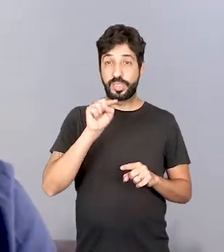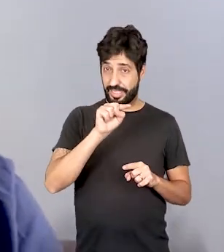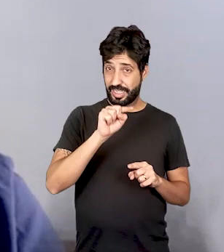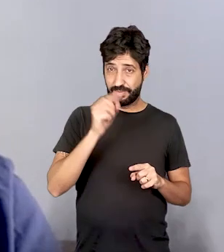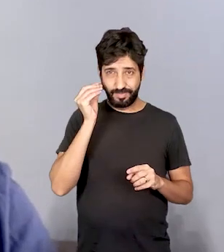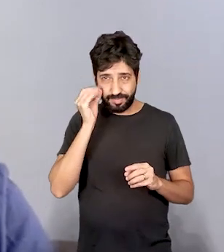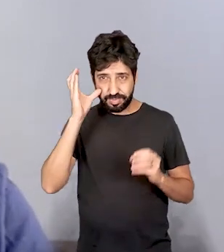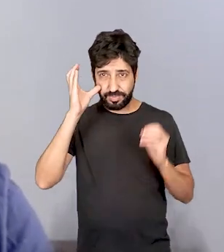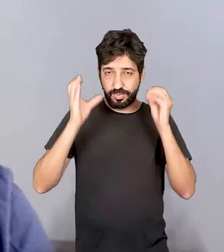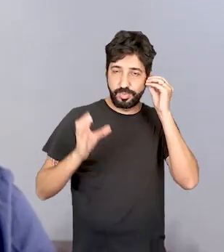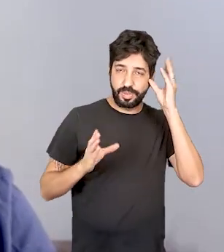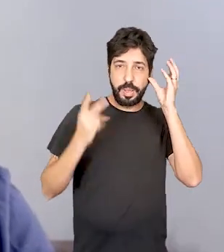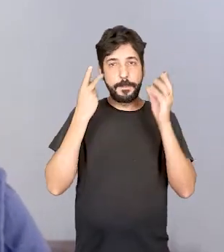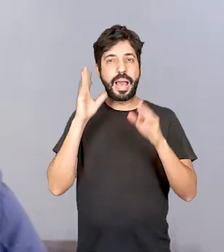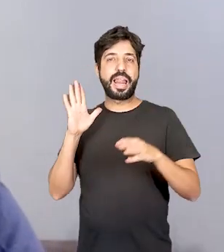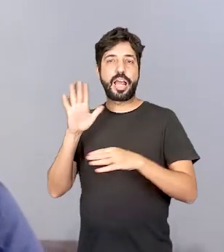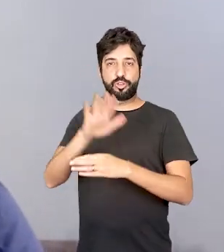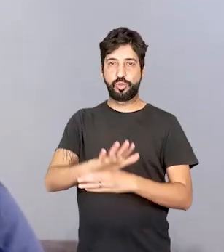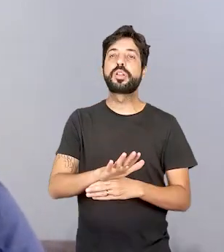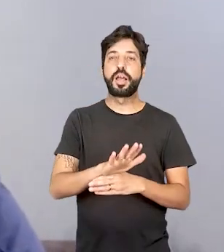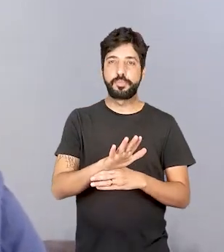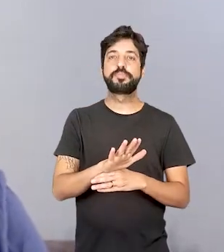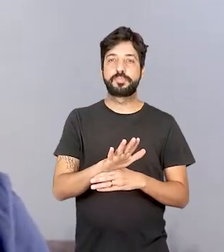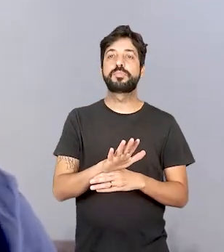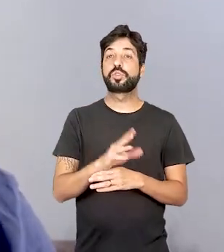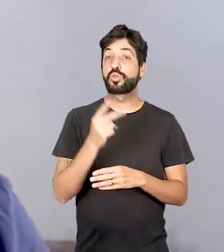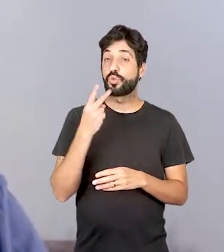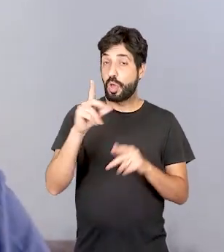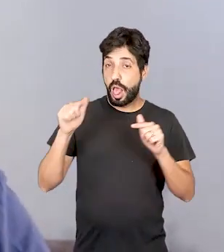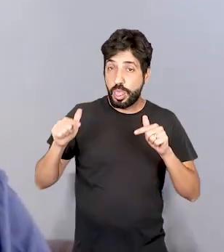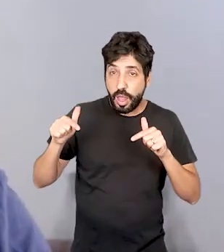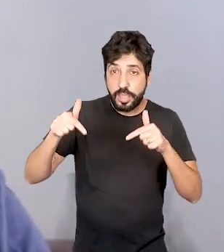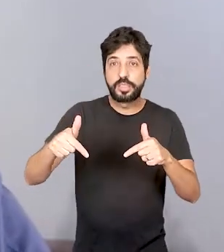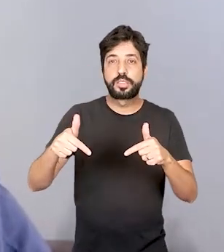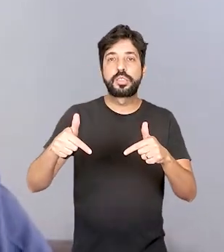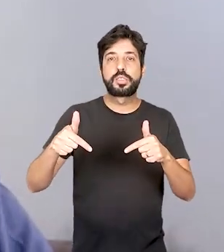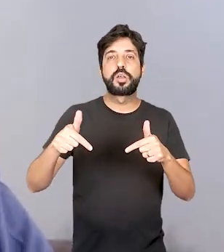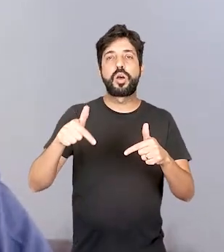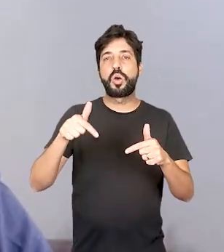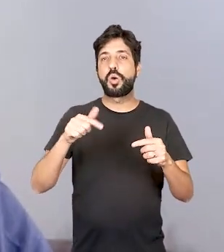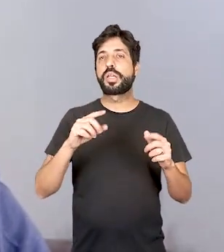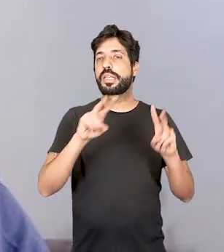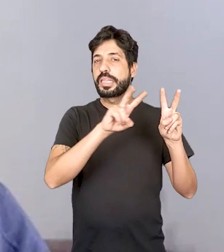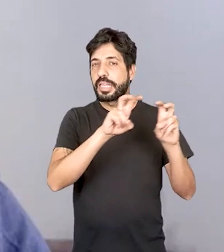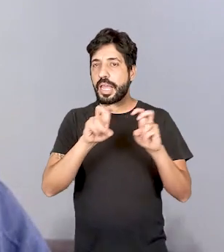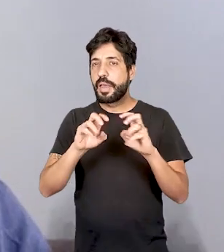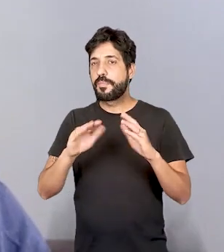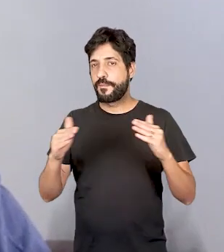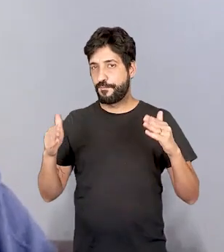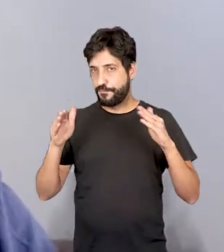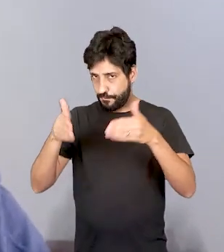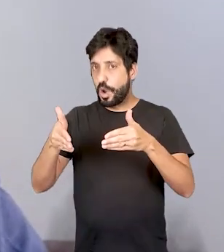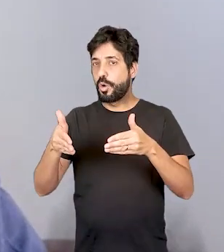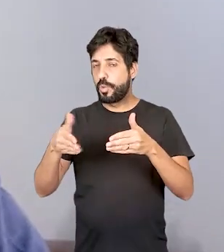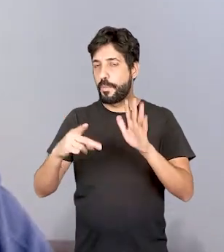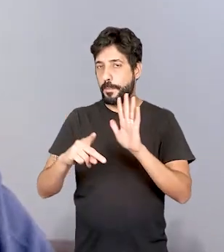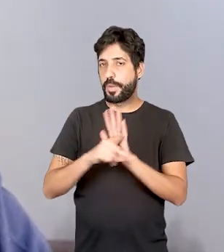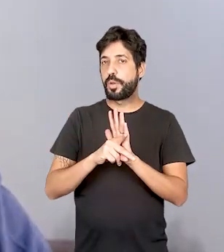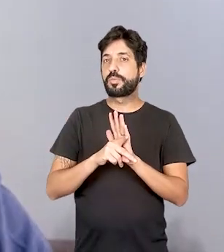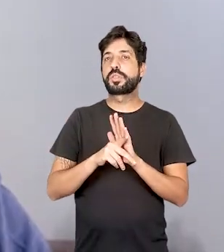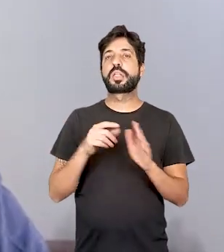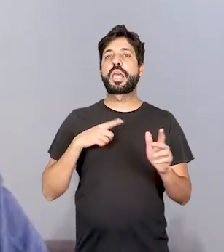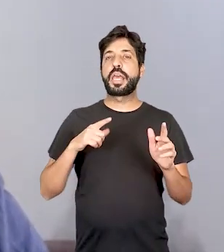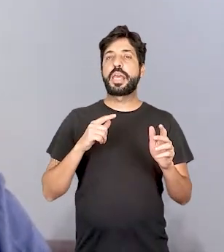utilizando desses saberes para ajudar na sua atuação em campos específicos. Dentro de projetos sociais